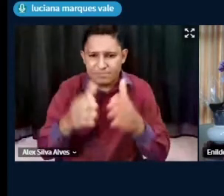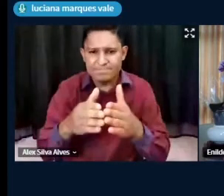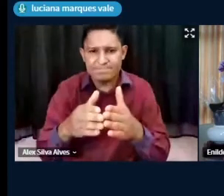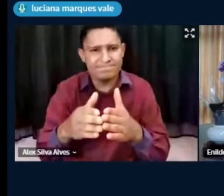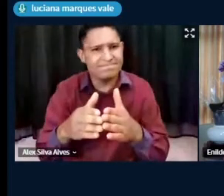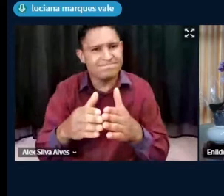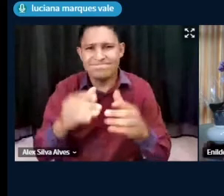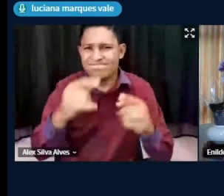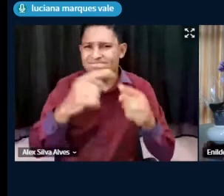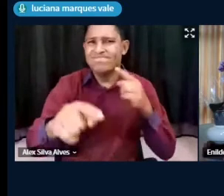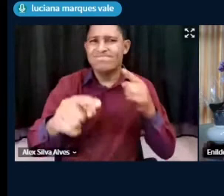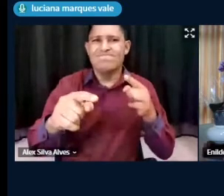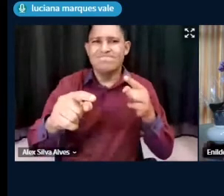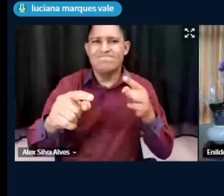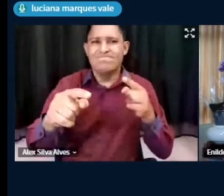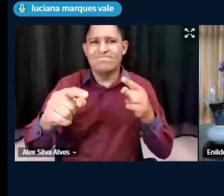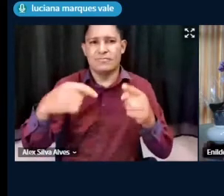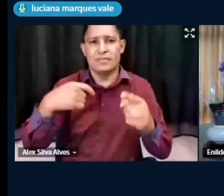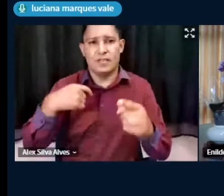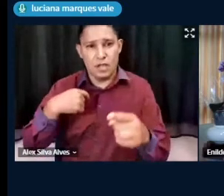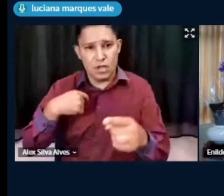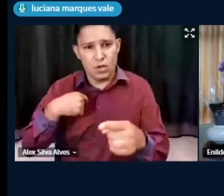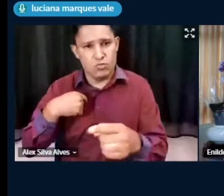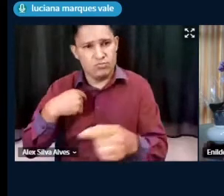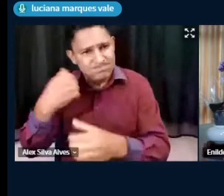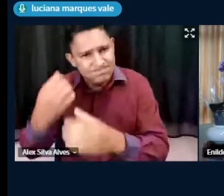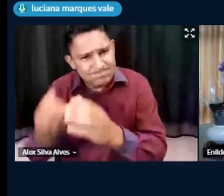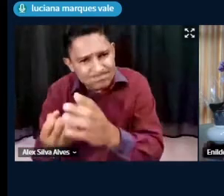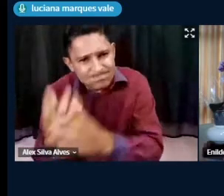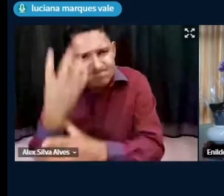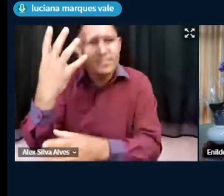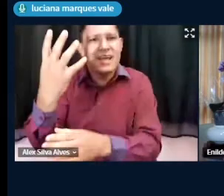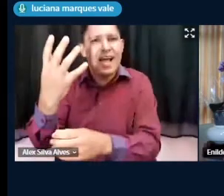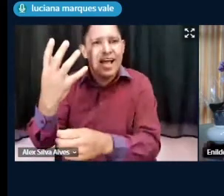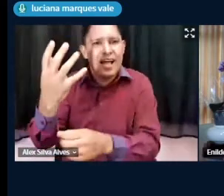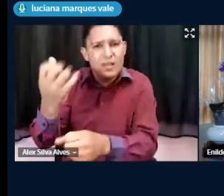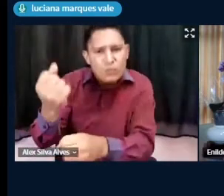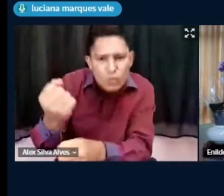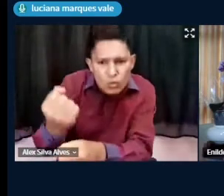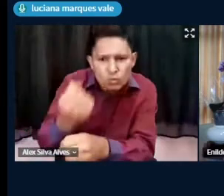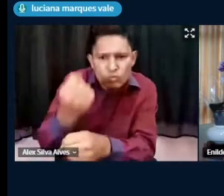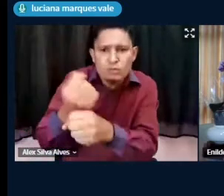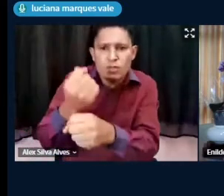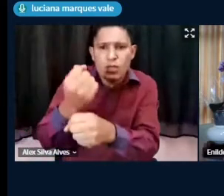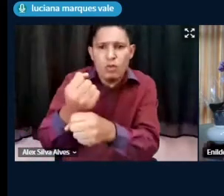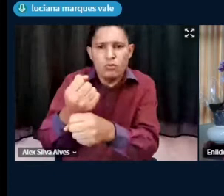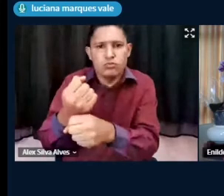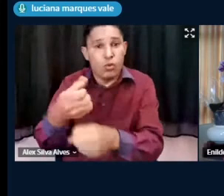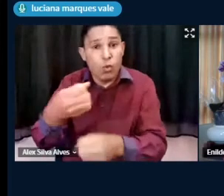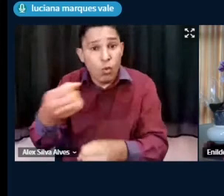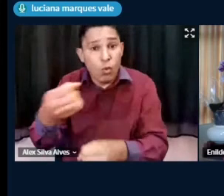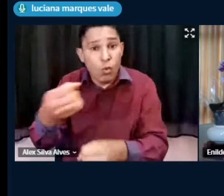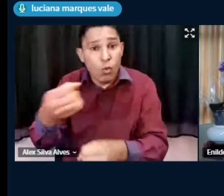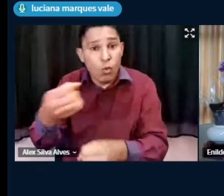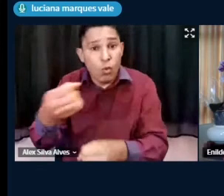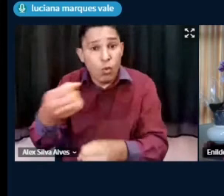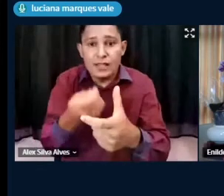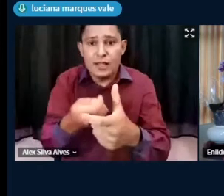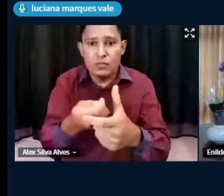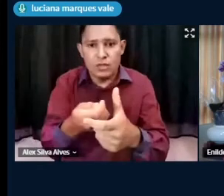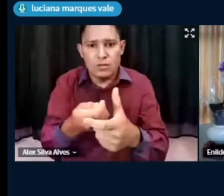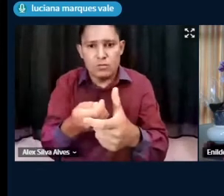conceitual pela falta de estrutura, pela relação estrutural entre o sinal da língua comum, o conceito e o